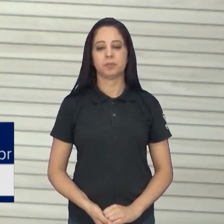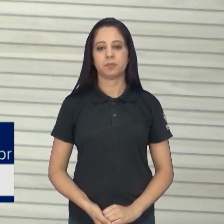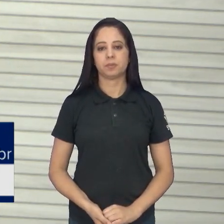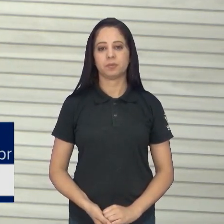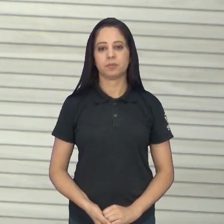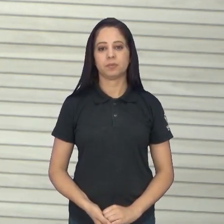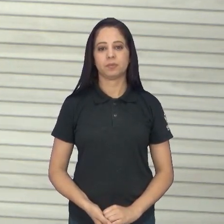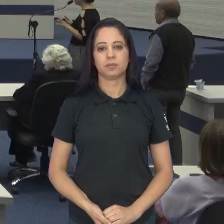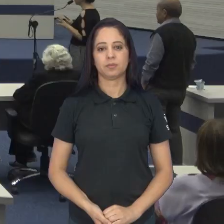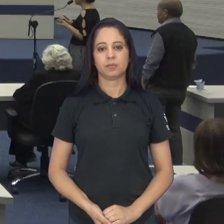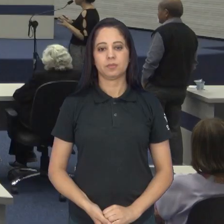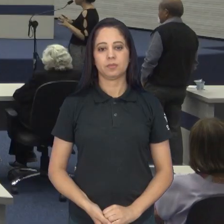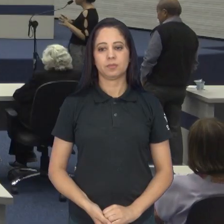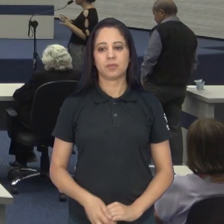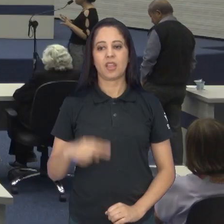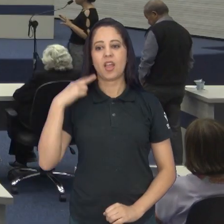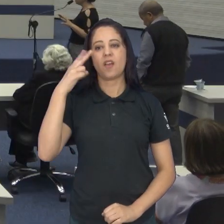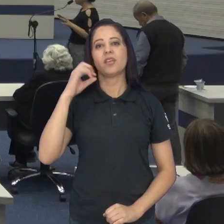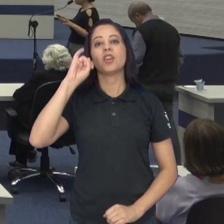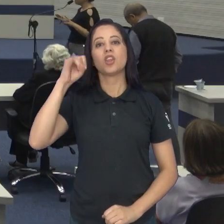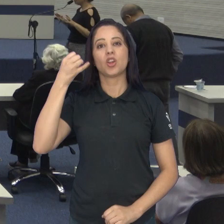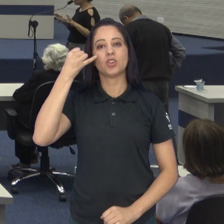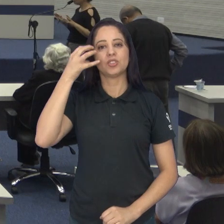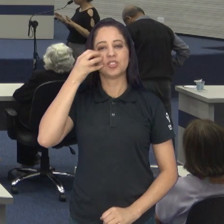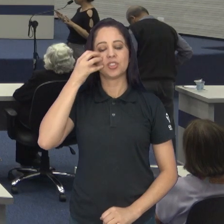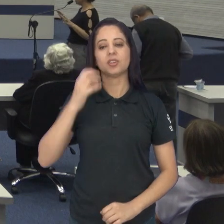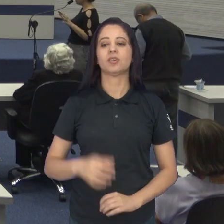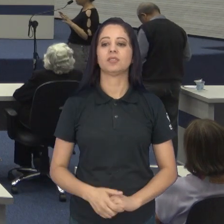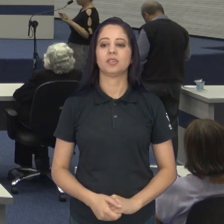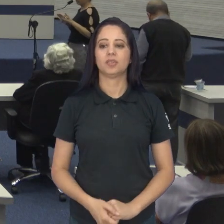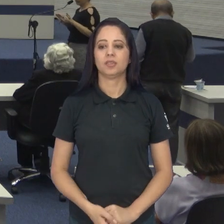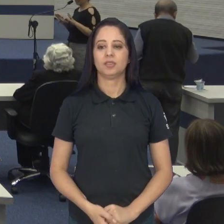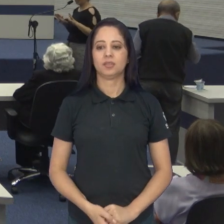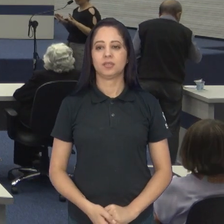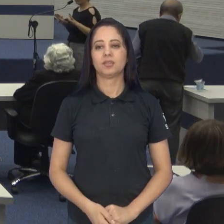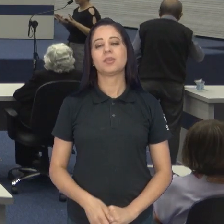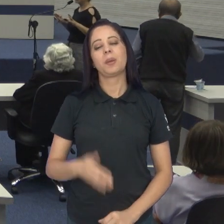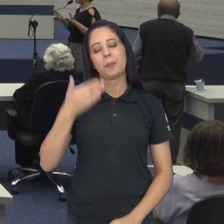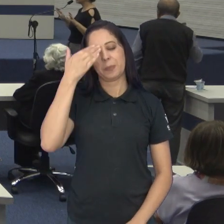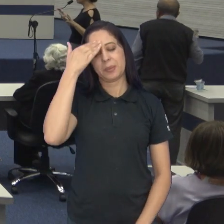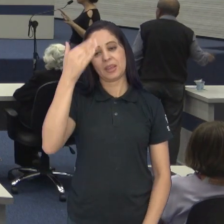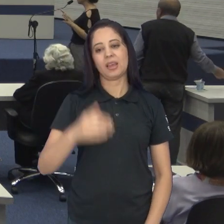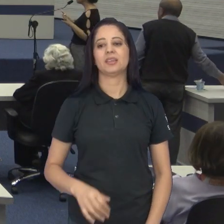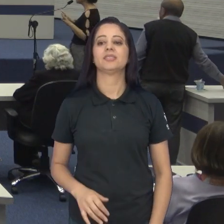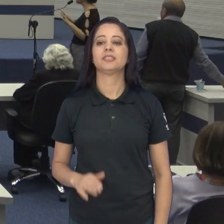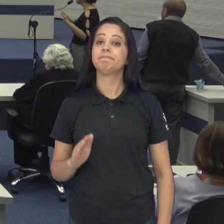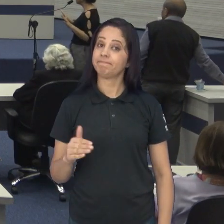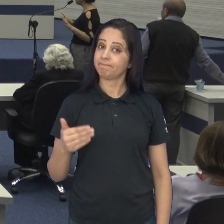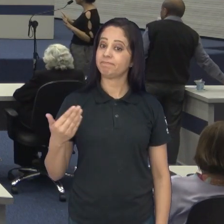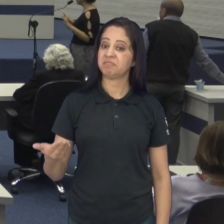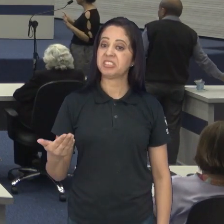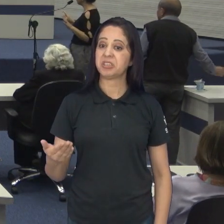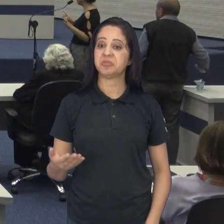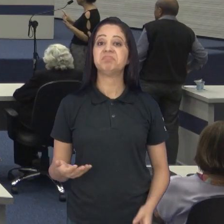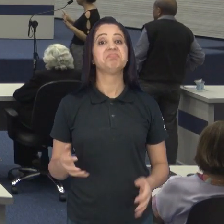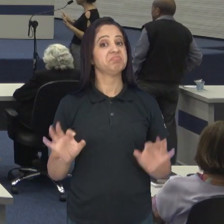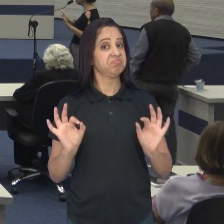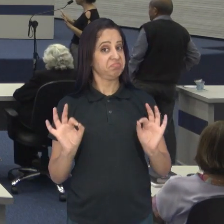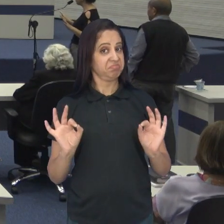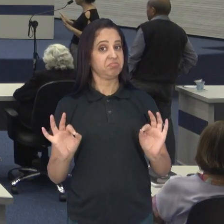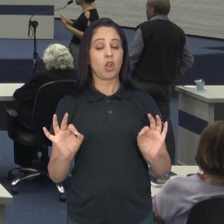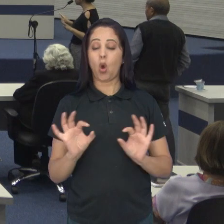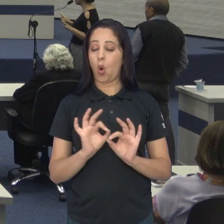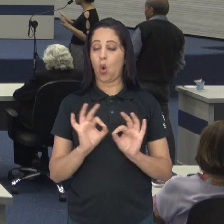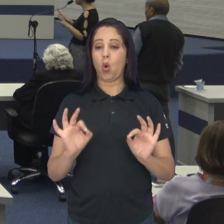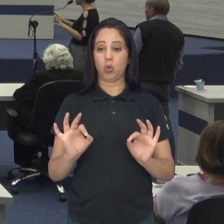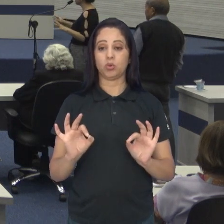Vou. Questão de ordem, vereadora Juliana Fraga. Obrigada. Então, eu acho excelente, né? O nosso